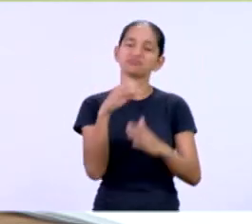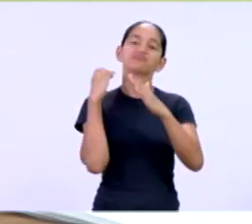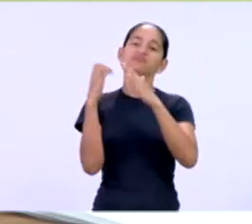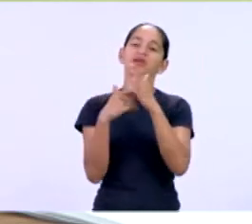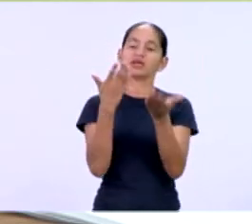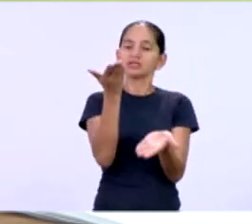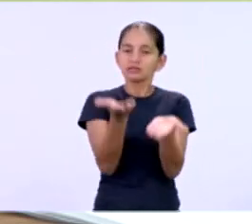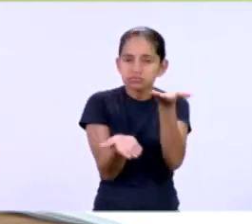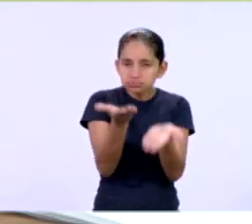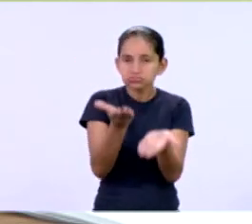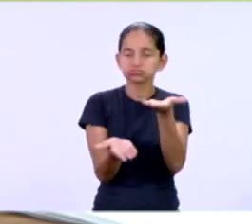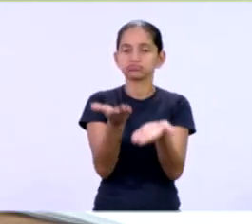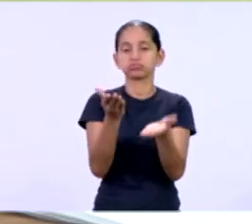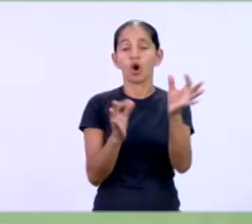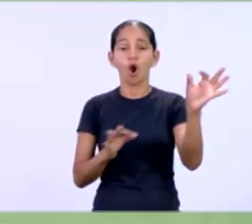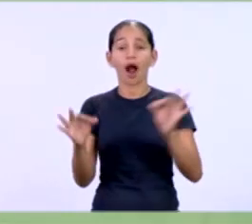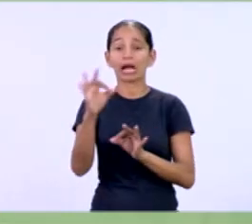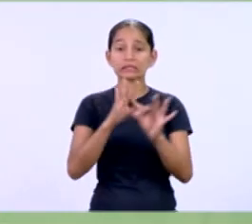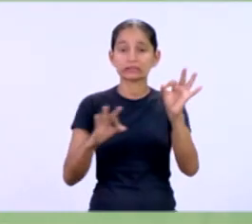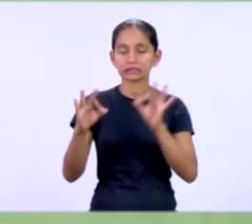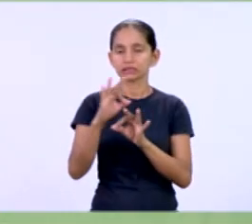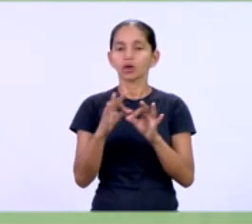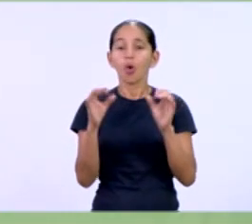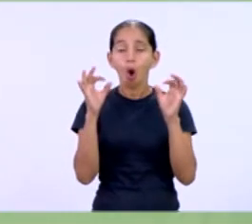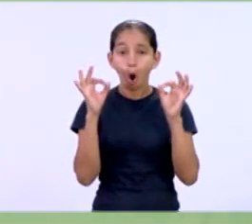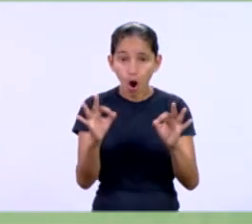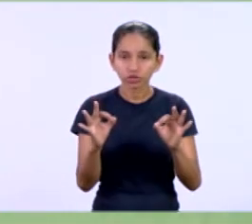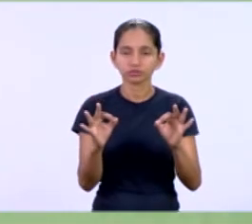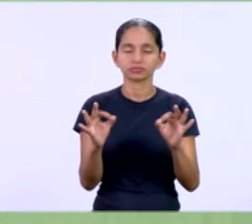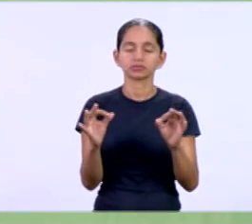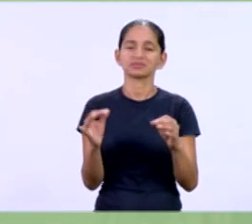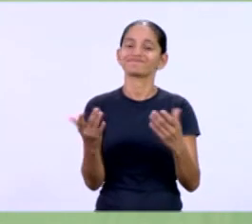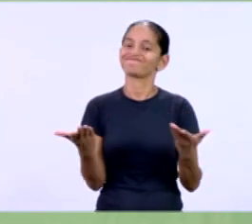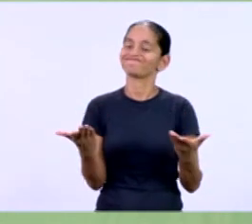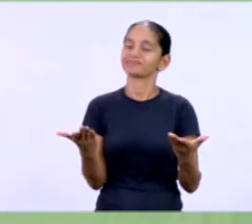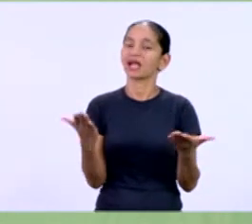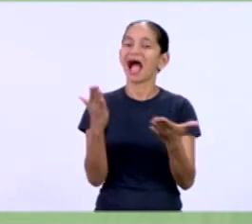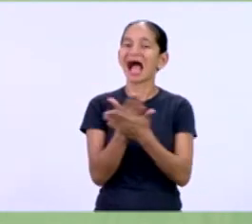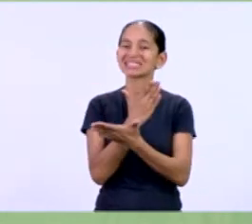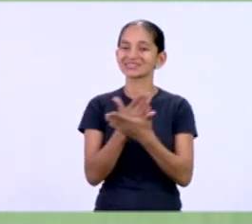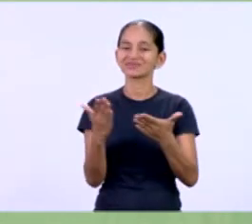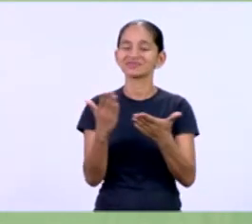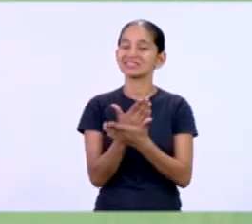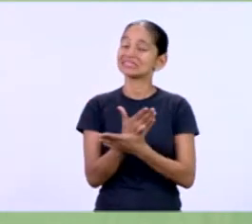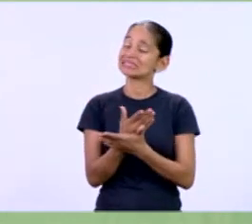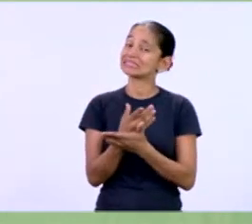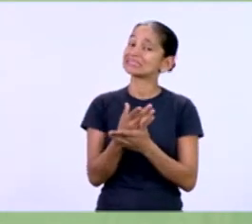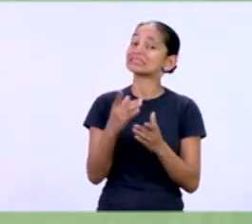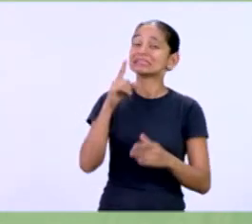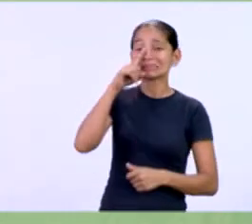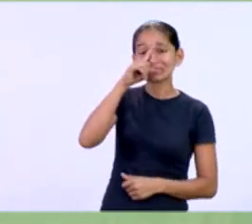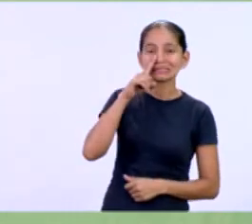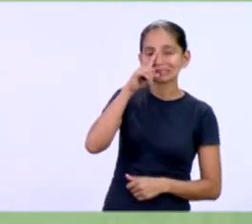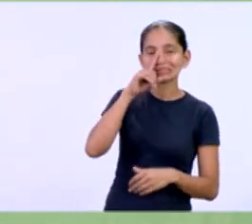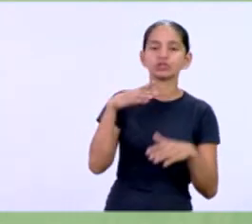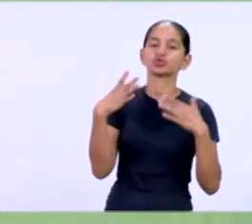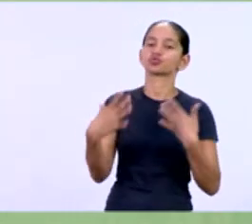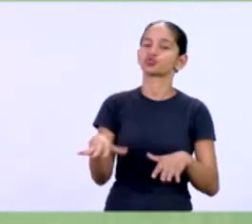manter o seu caixa organizado, ela necessariamente ela vai estar correndo grandes